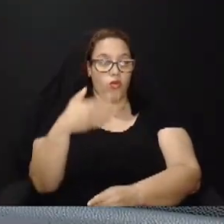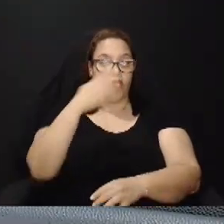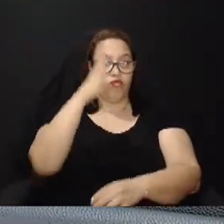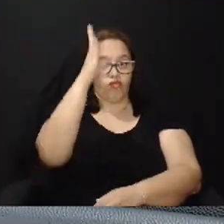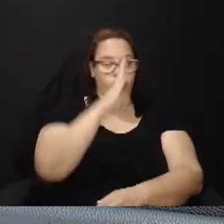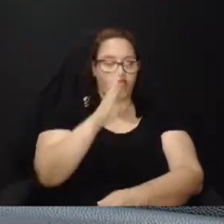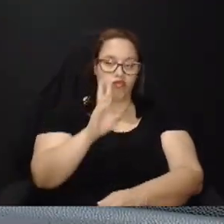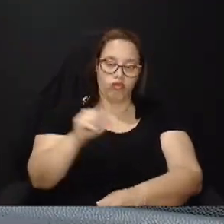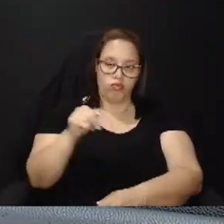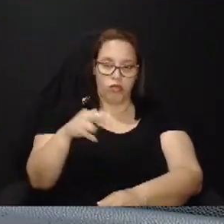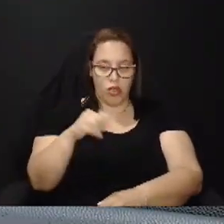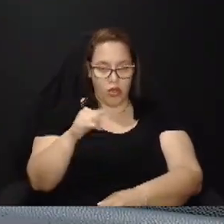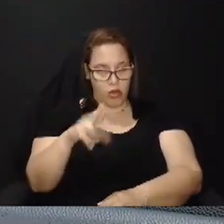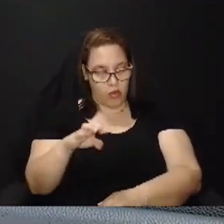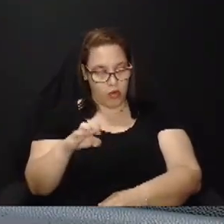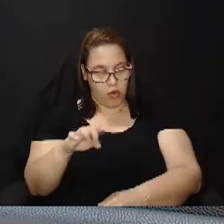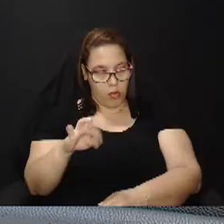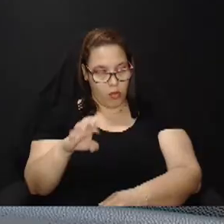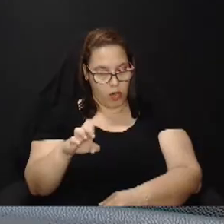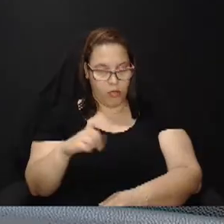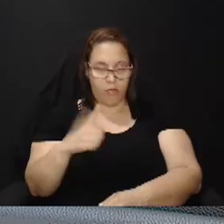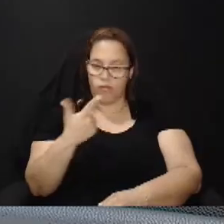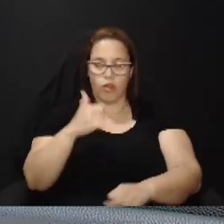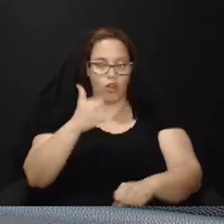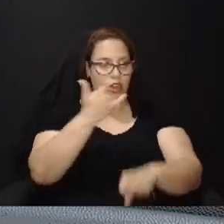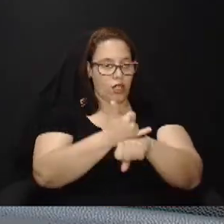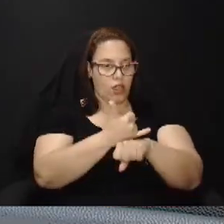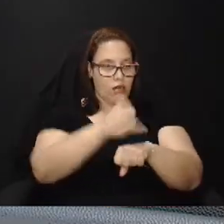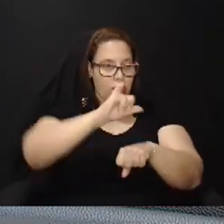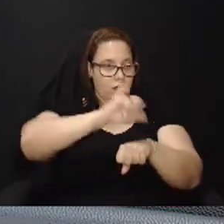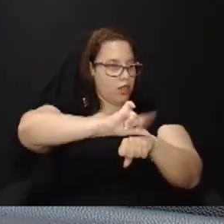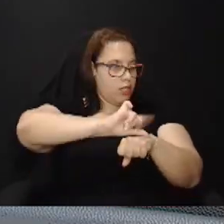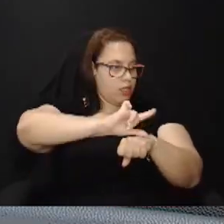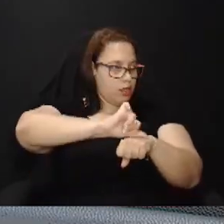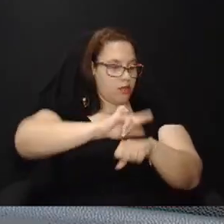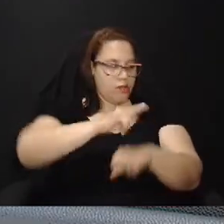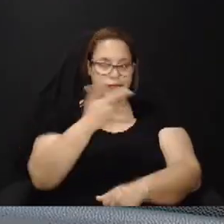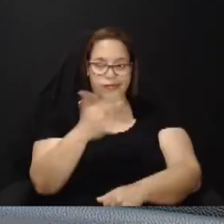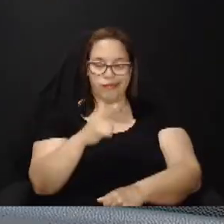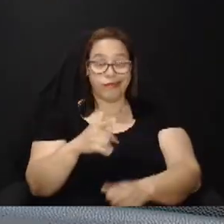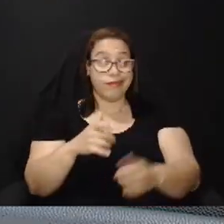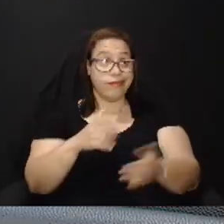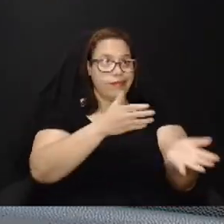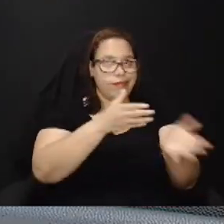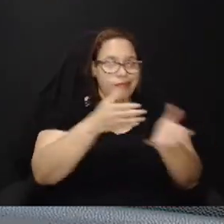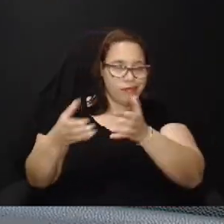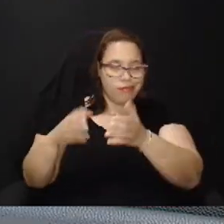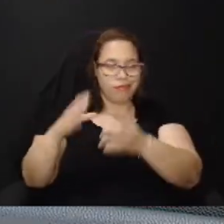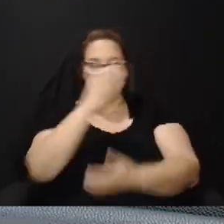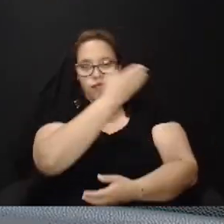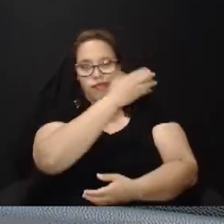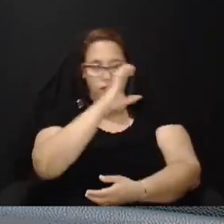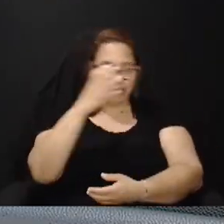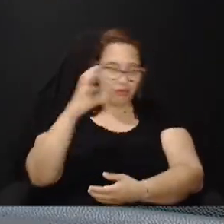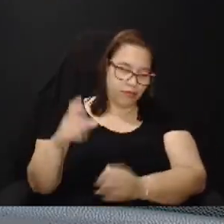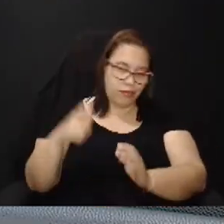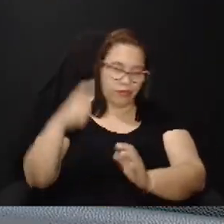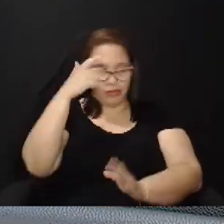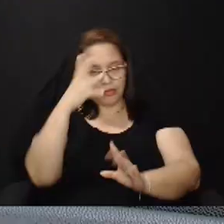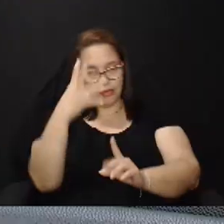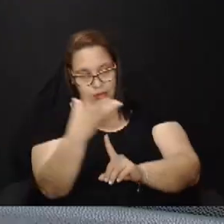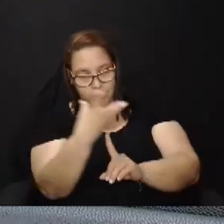sendo capital, a cidade mais tecnológica do Brasil, com ícones da ciência, das artes,